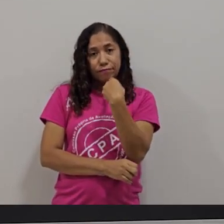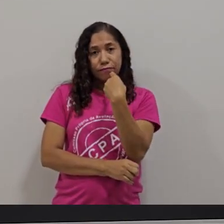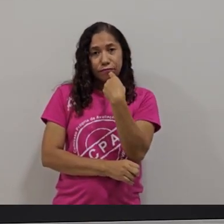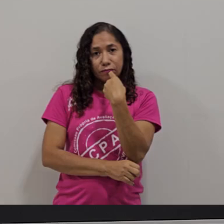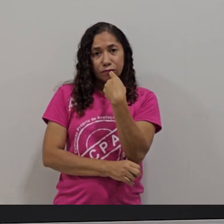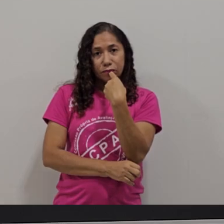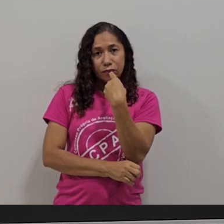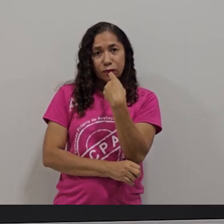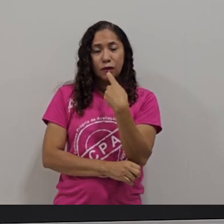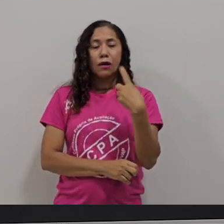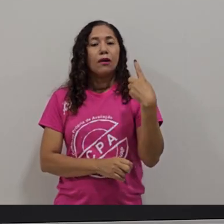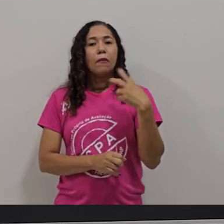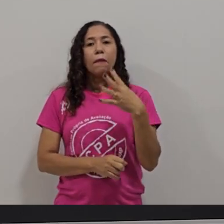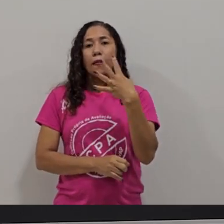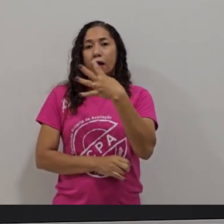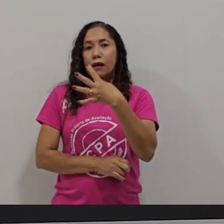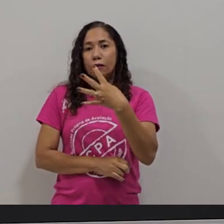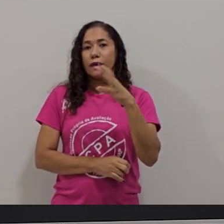pessoas surdas